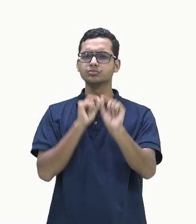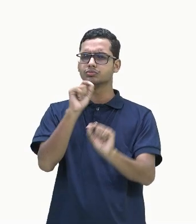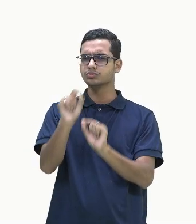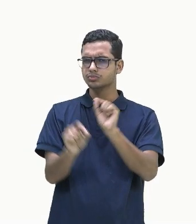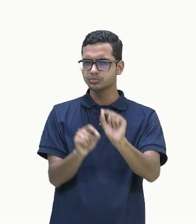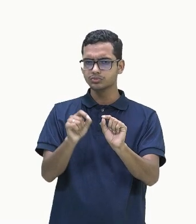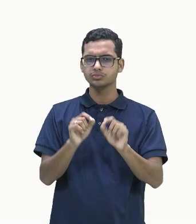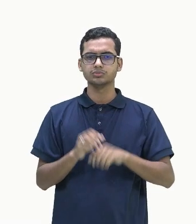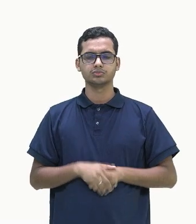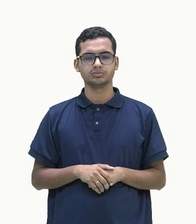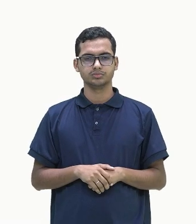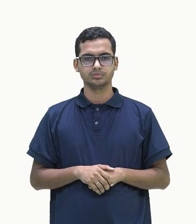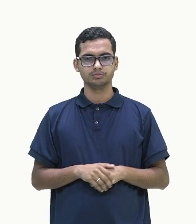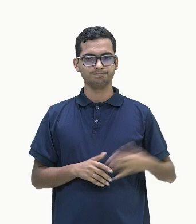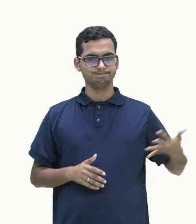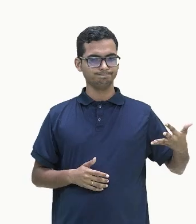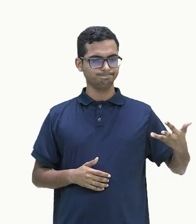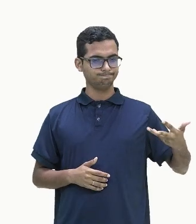tipo de